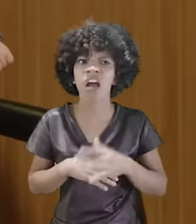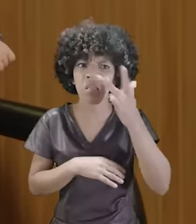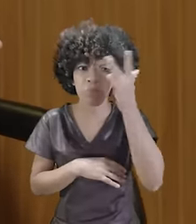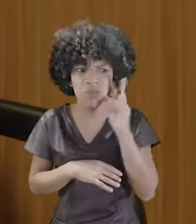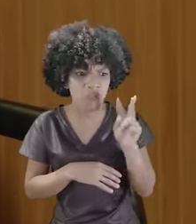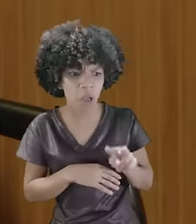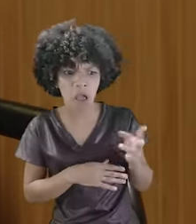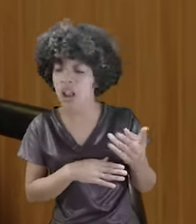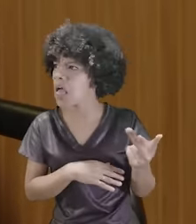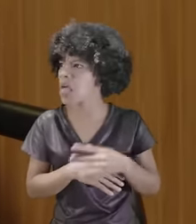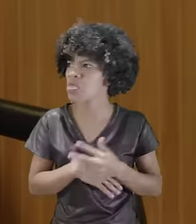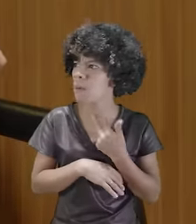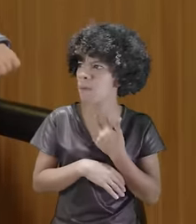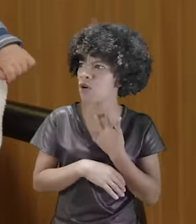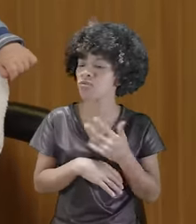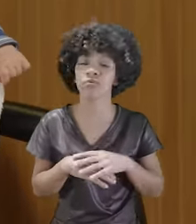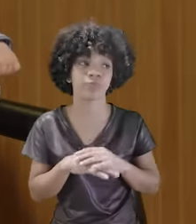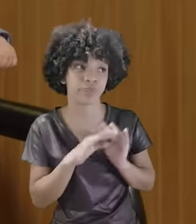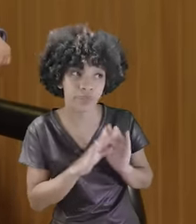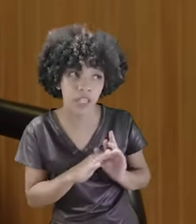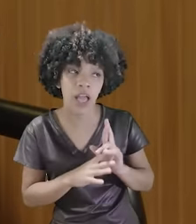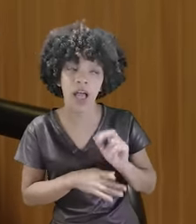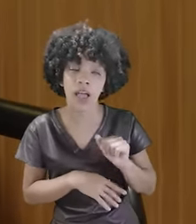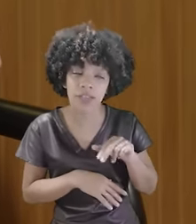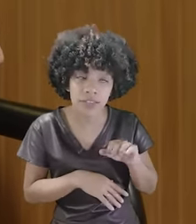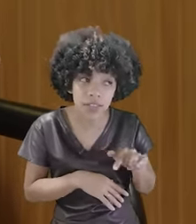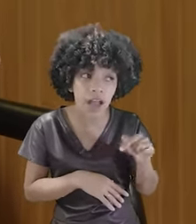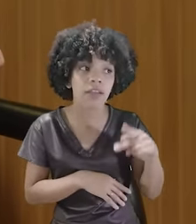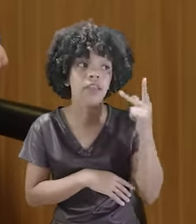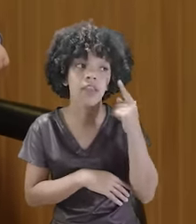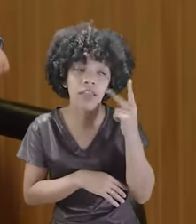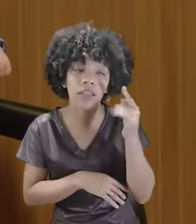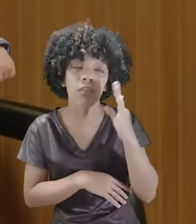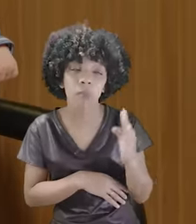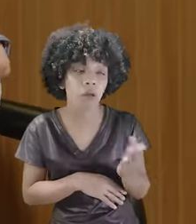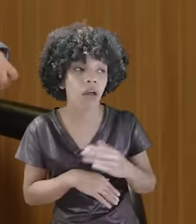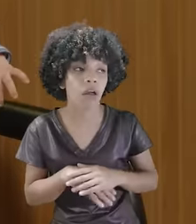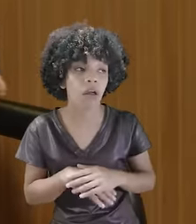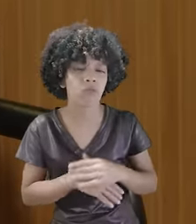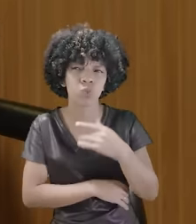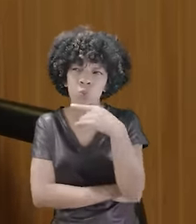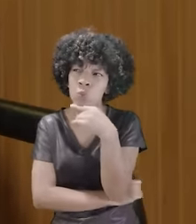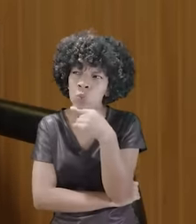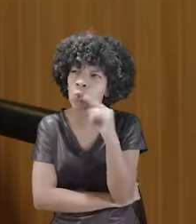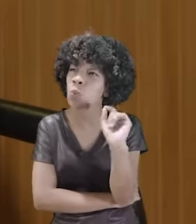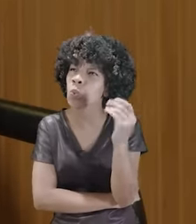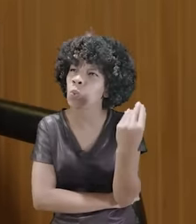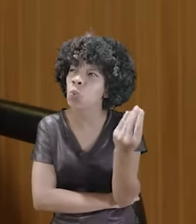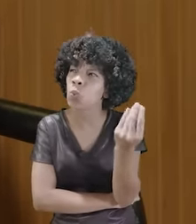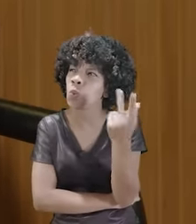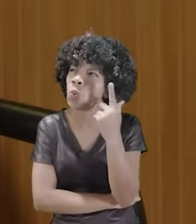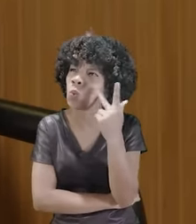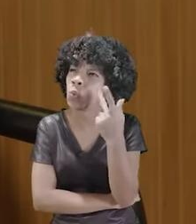pessoas vai passar vai olhar eles não pode aí ele falou razão mas aqui no Brasil normal e fiquei assim pensando que isso é